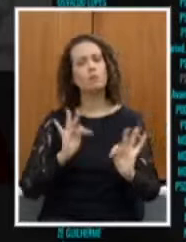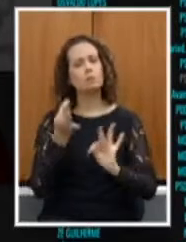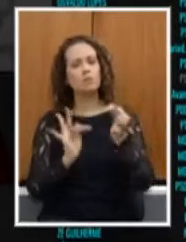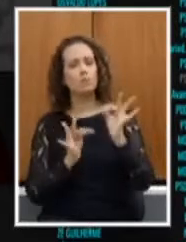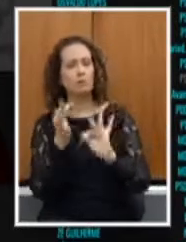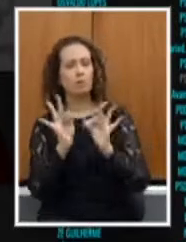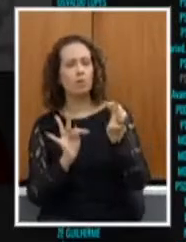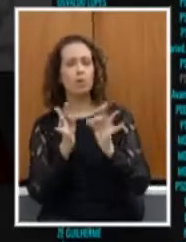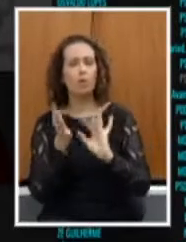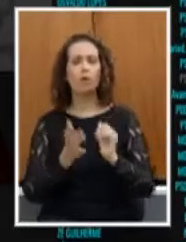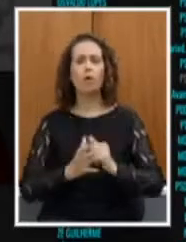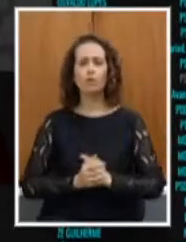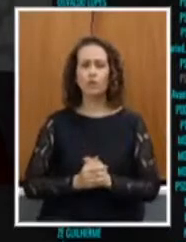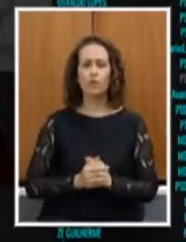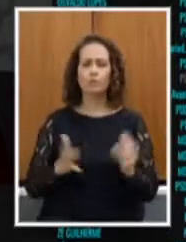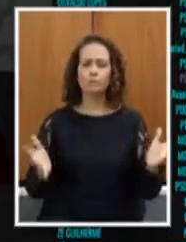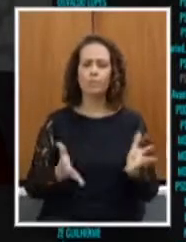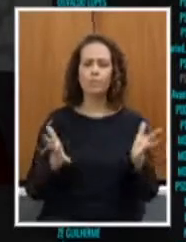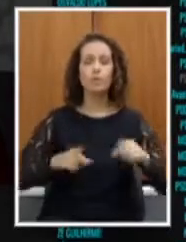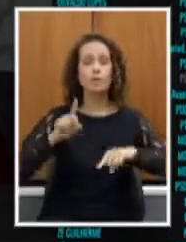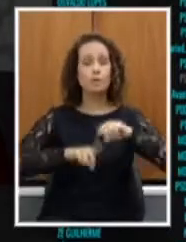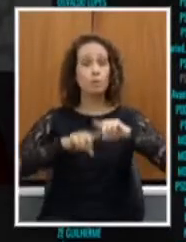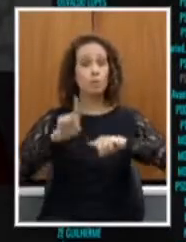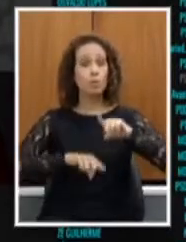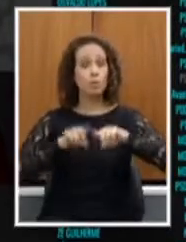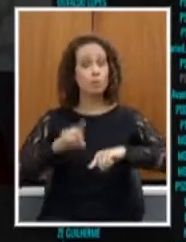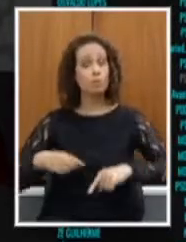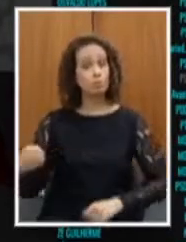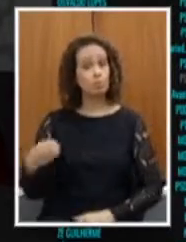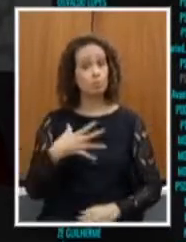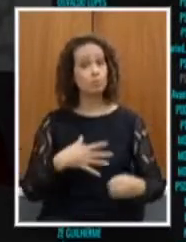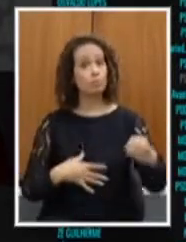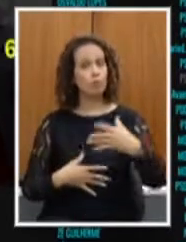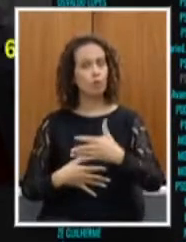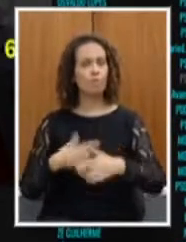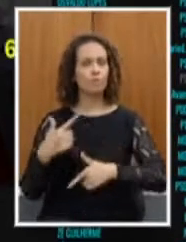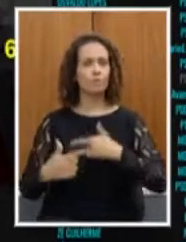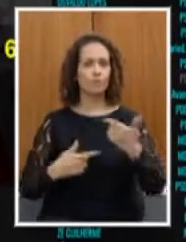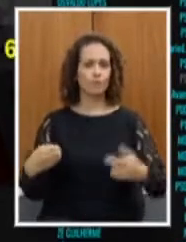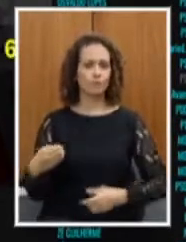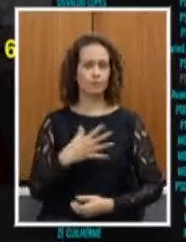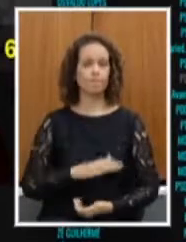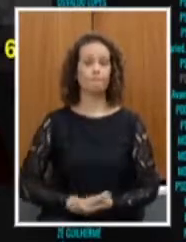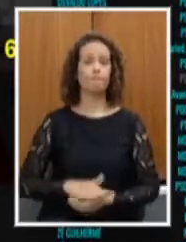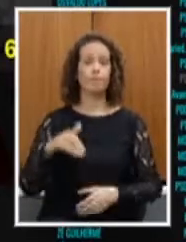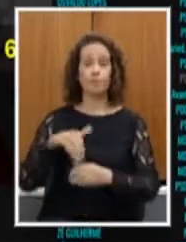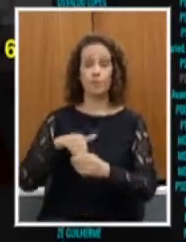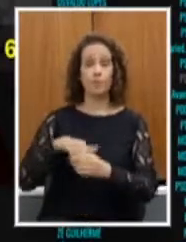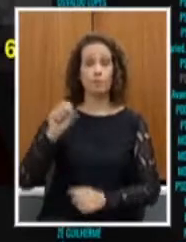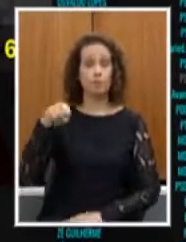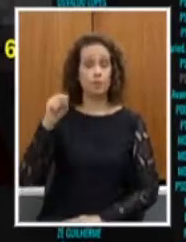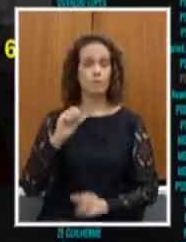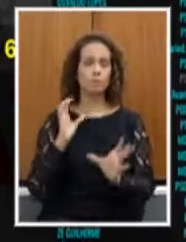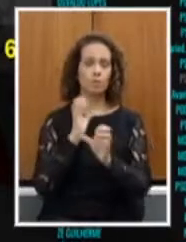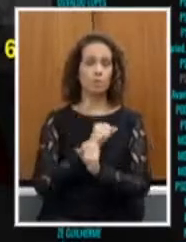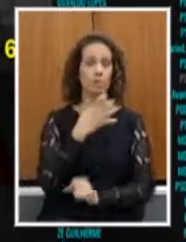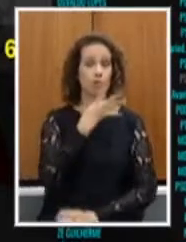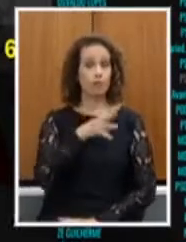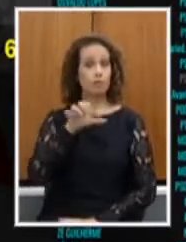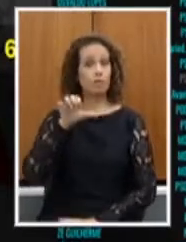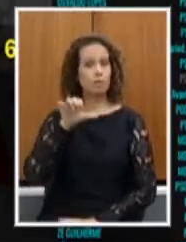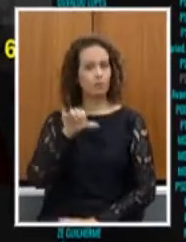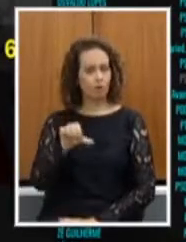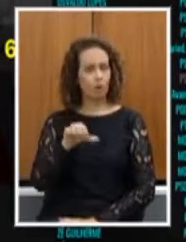que investem em produtos e serviços inovadores. Votaram sim 49, senhoras e